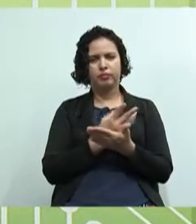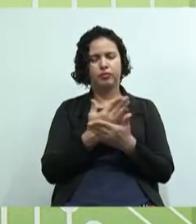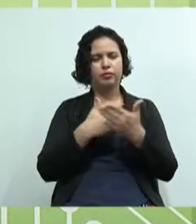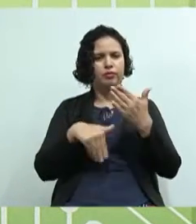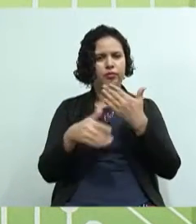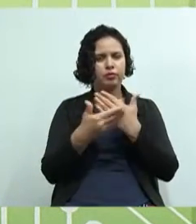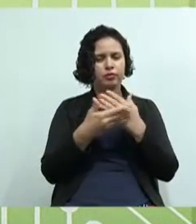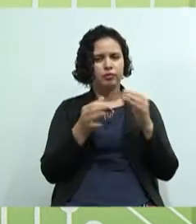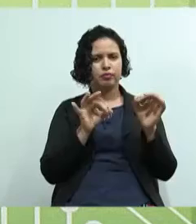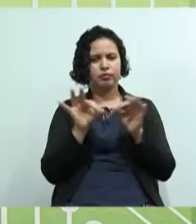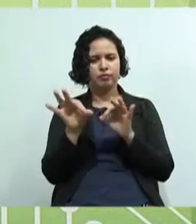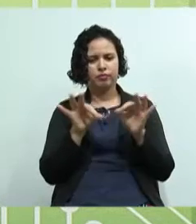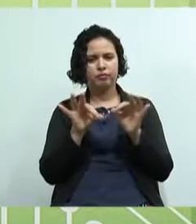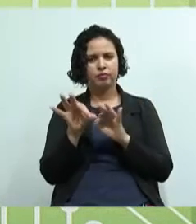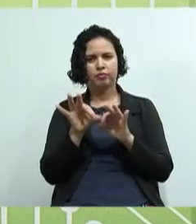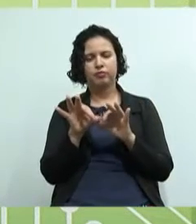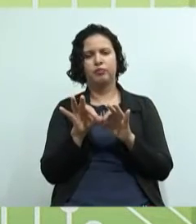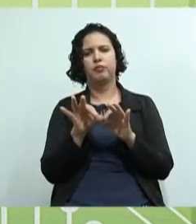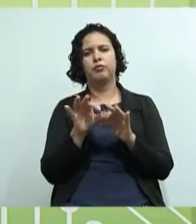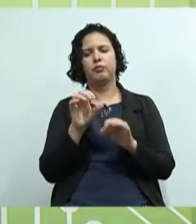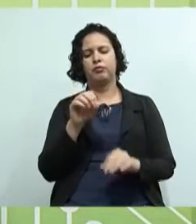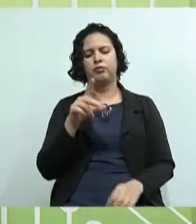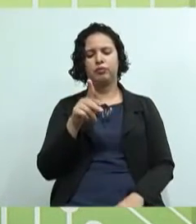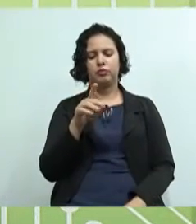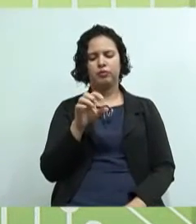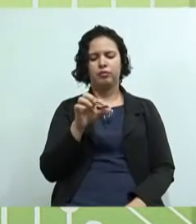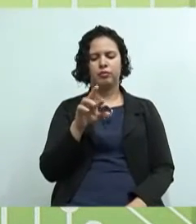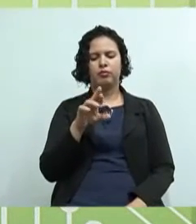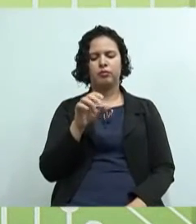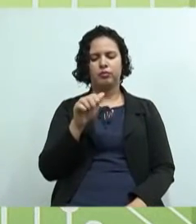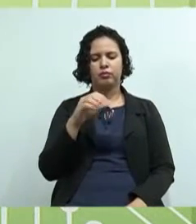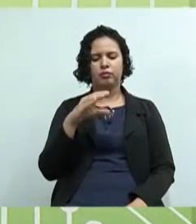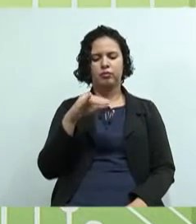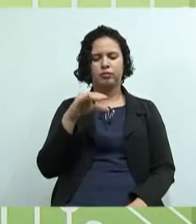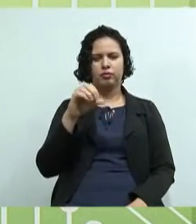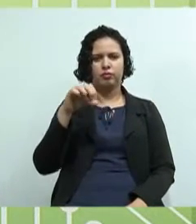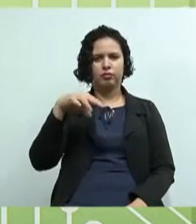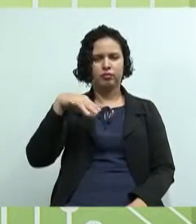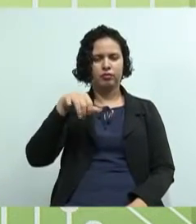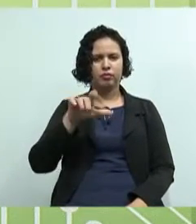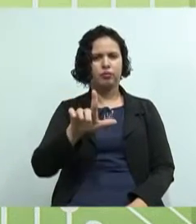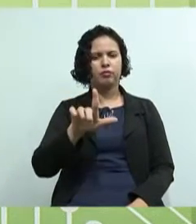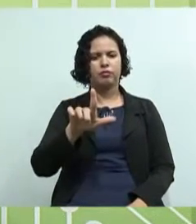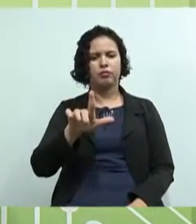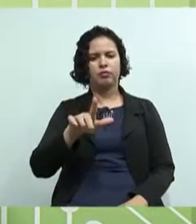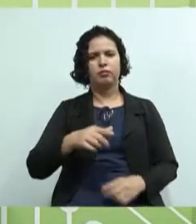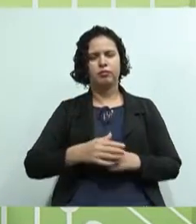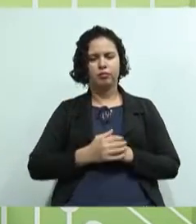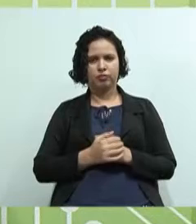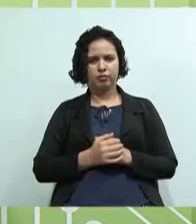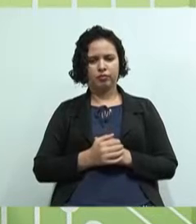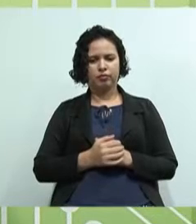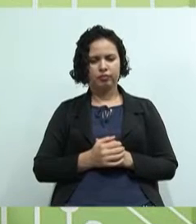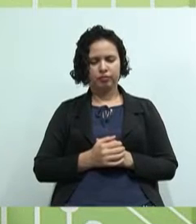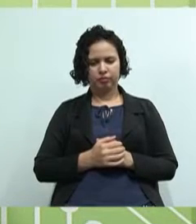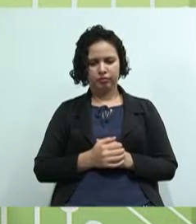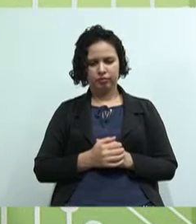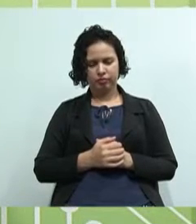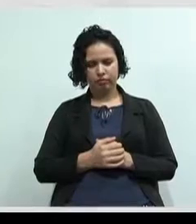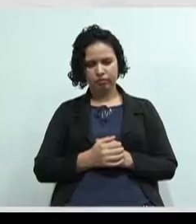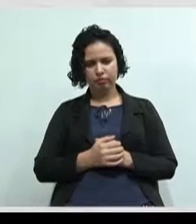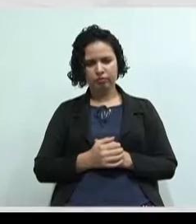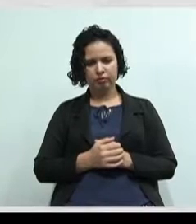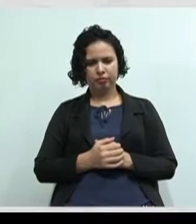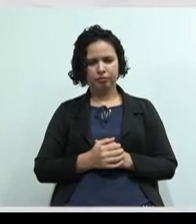teu planejamento, seja ele operacional, tático ou até estratégico, tá bom? O que deve conter então em um plano de ação?